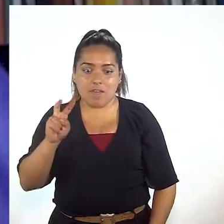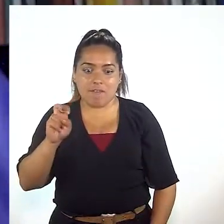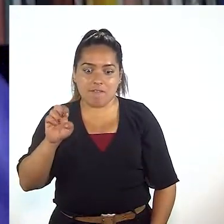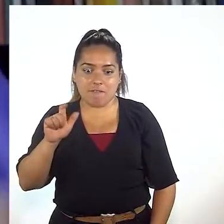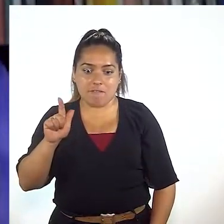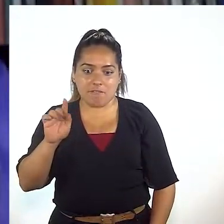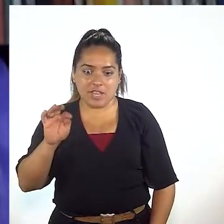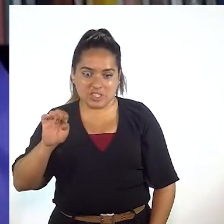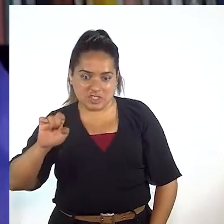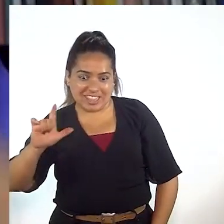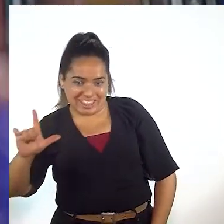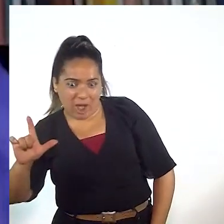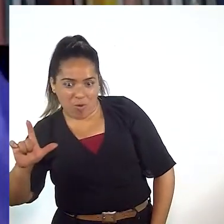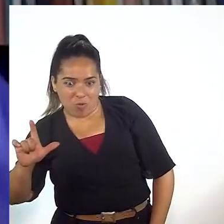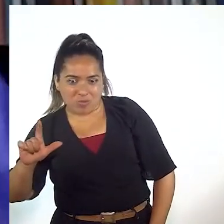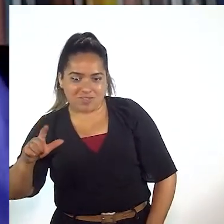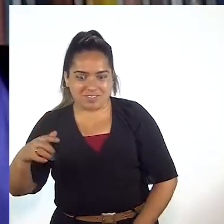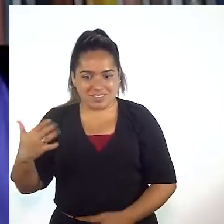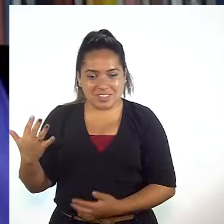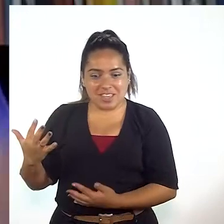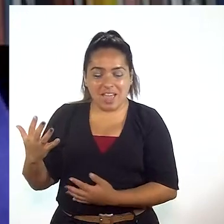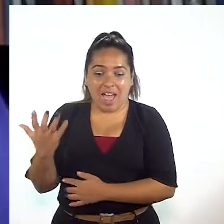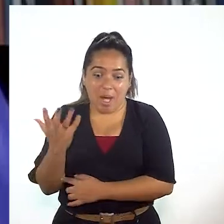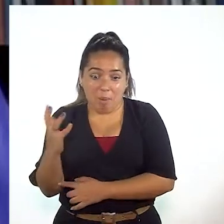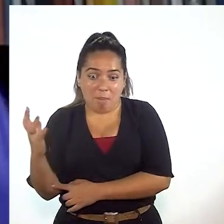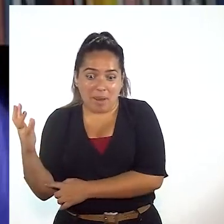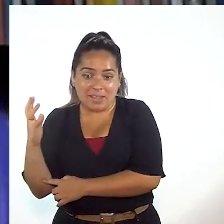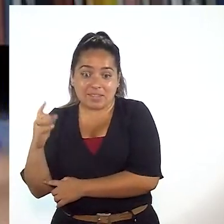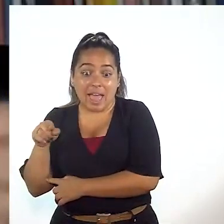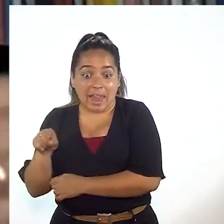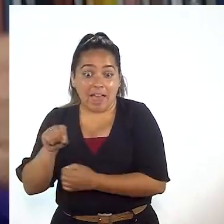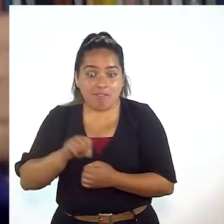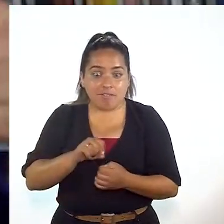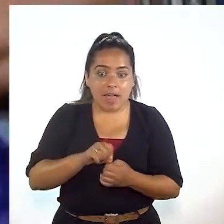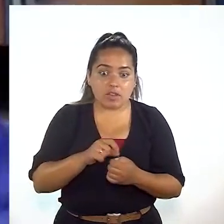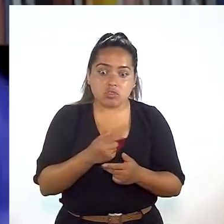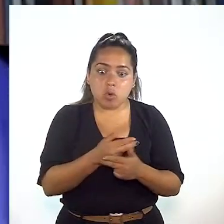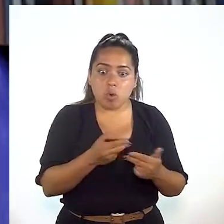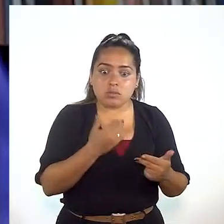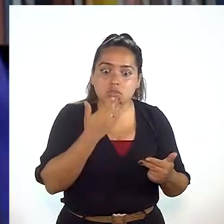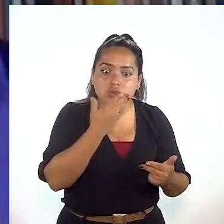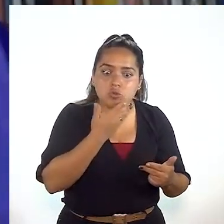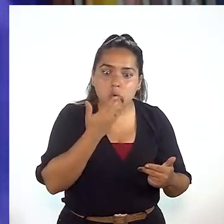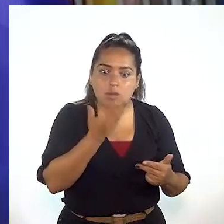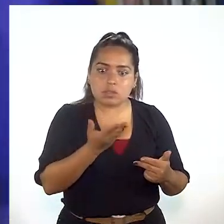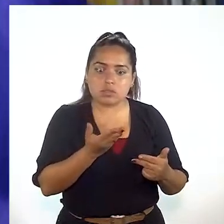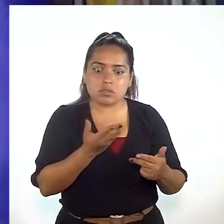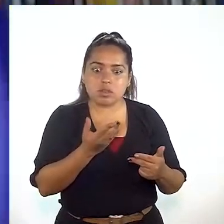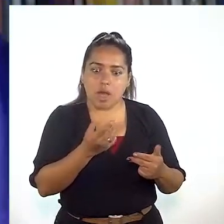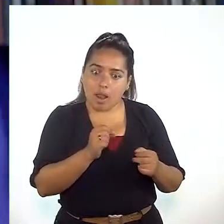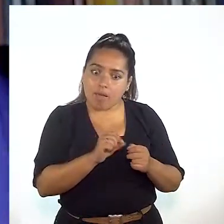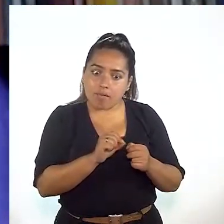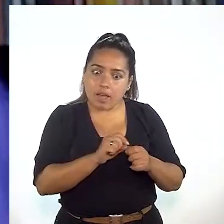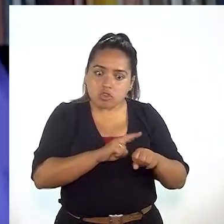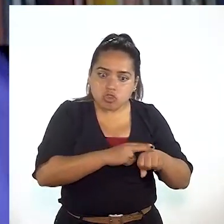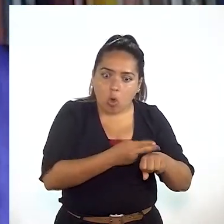leite vegetal, ela faz delícias, ela faz doce de leite, ela faz brigadeiro, ela